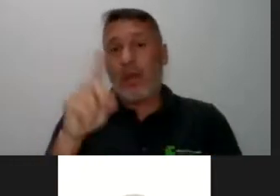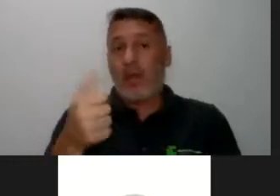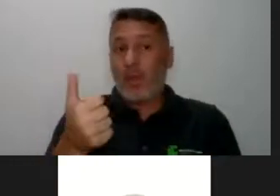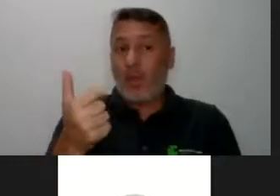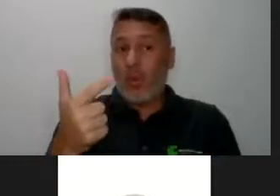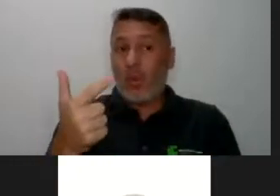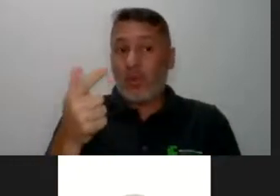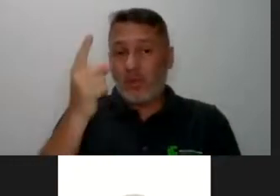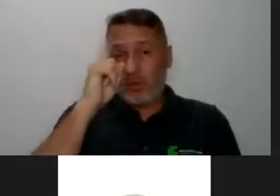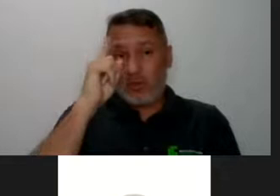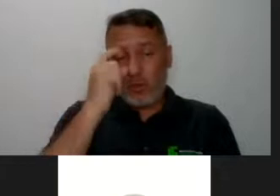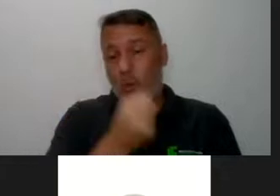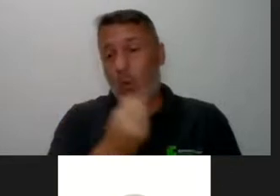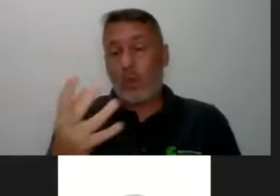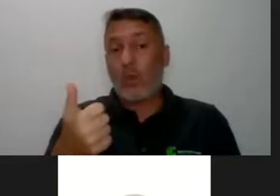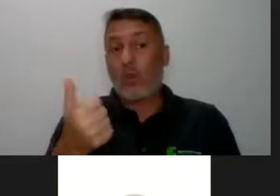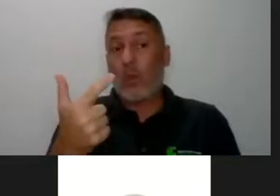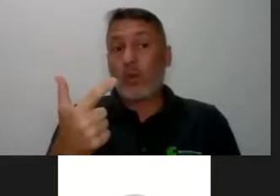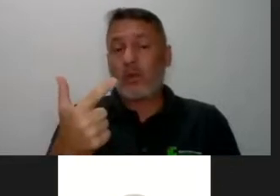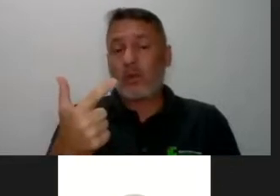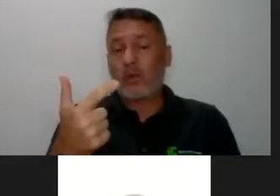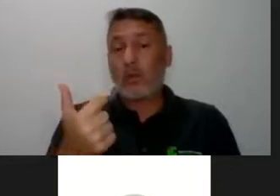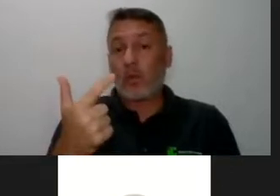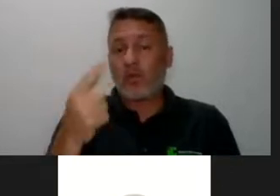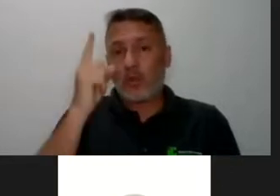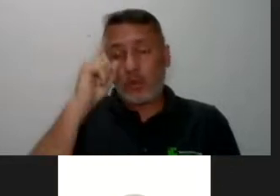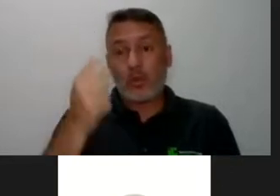12 dias de trabalhos que foram realizados ao longo de